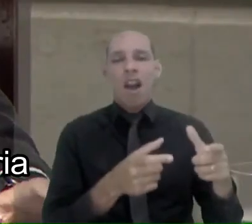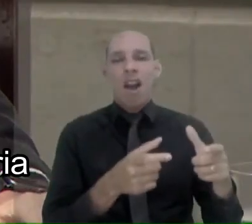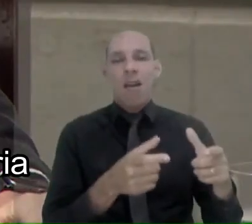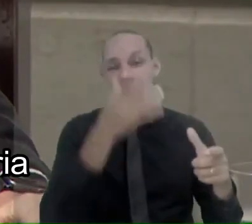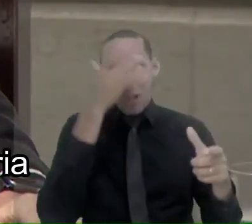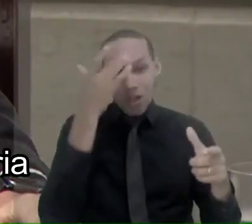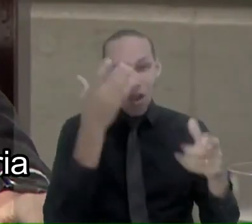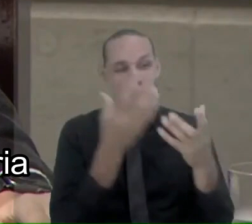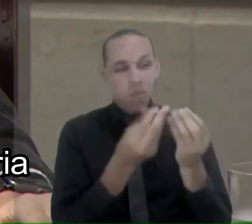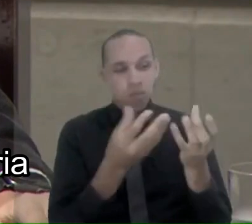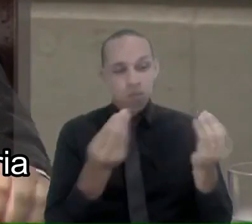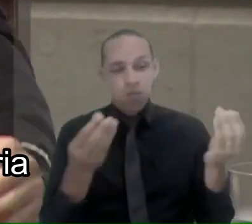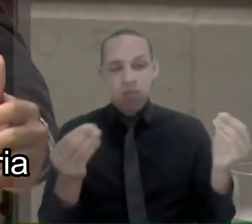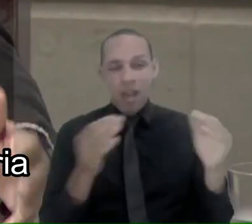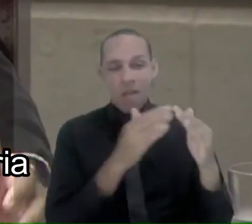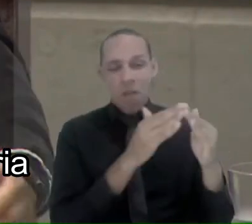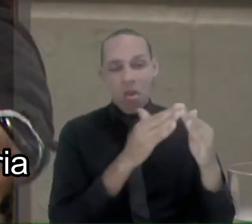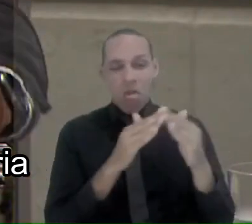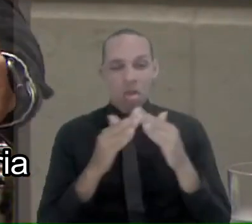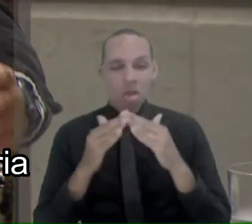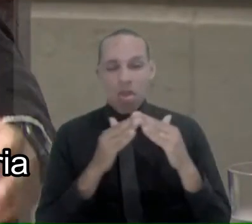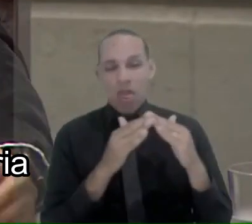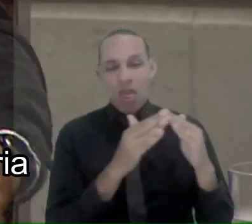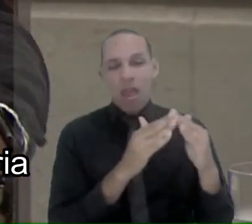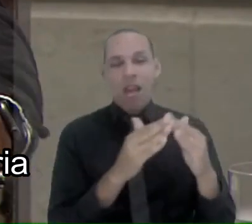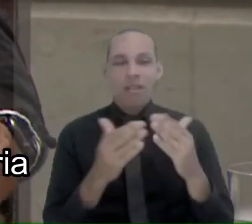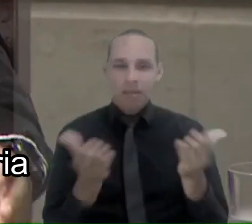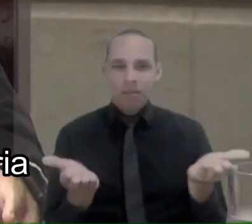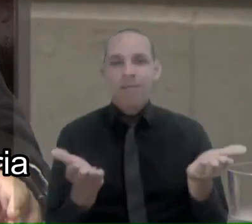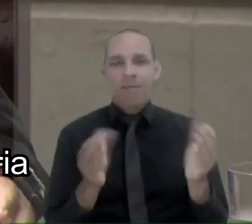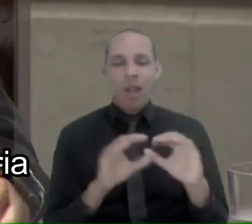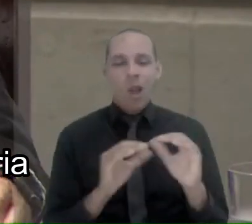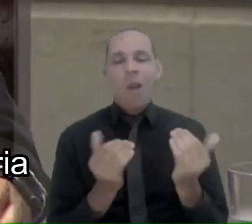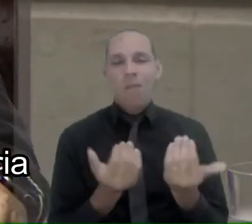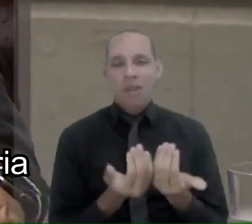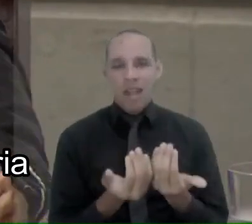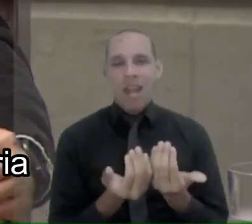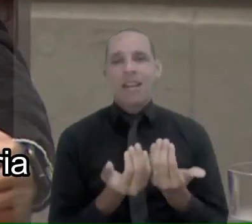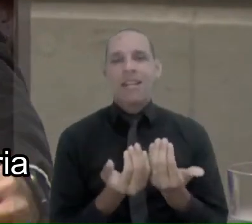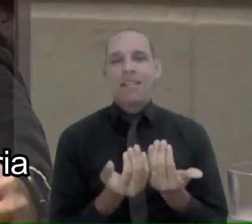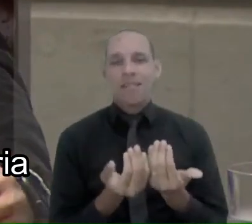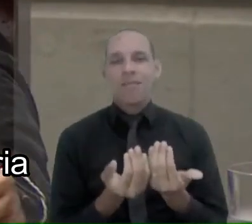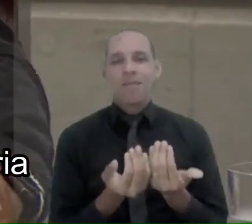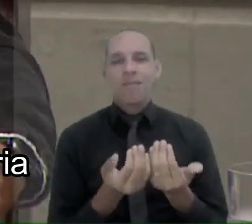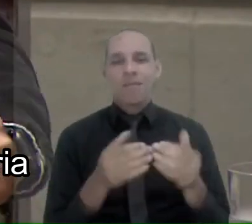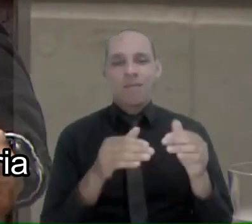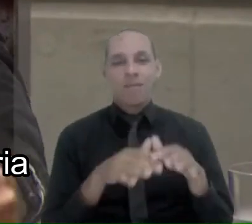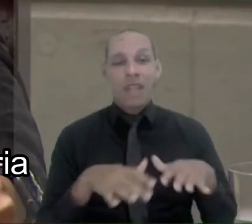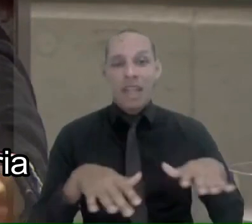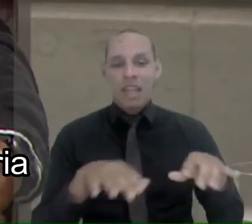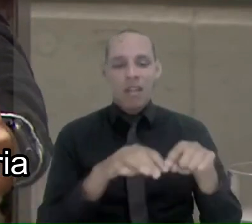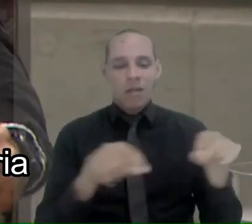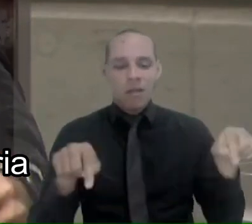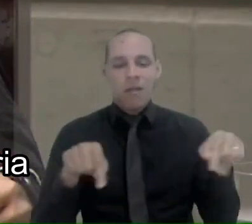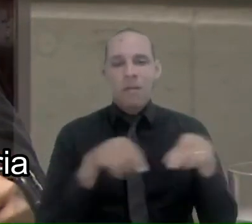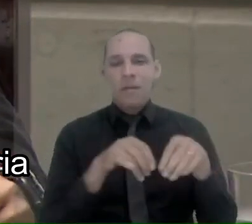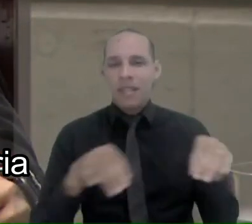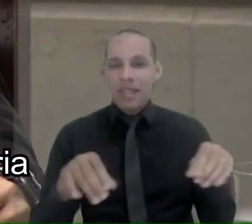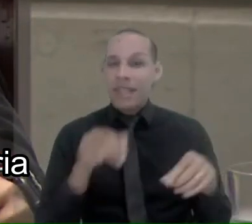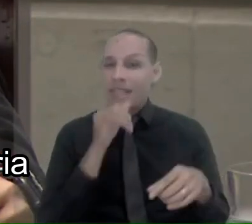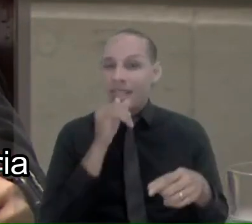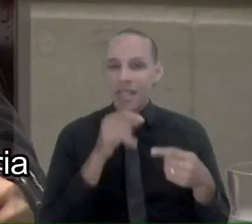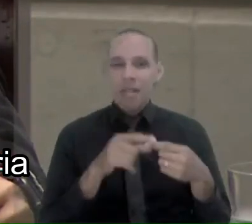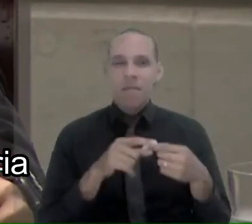moradias subnormais. As nossas favelas, as nossas comunidades, os nossos territórios sociais, em especial a região da Maré, a região